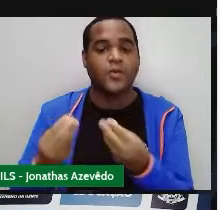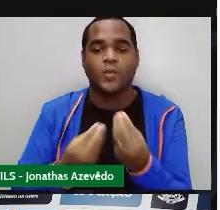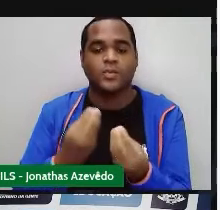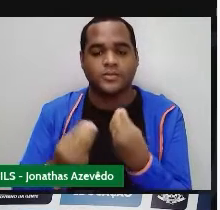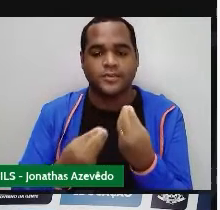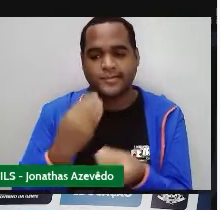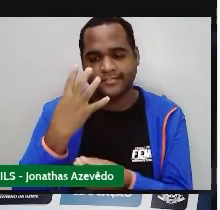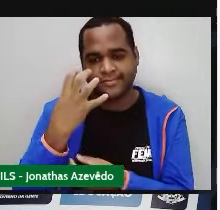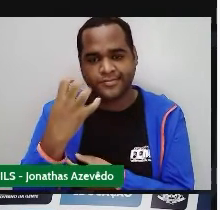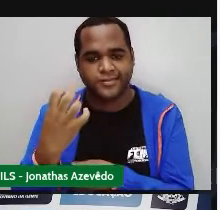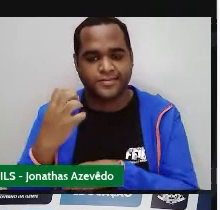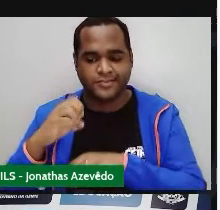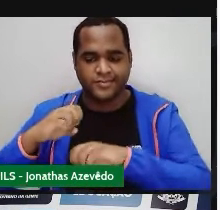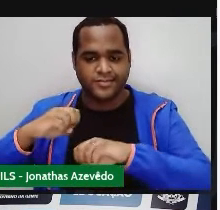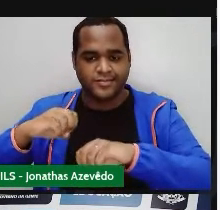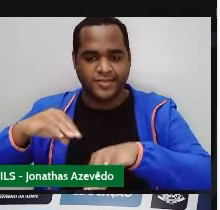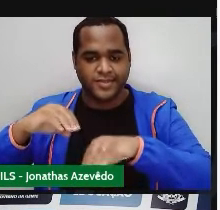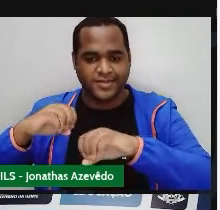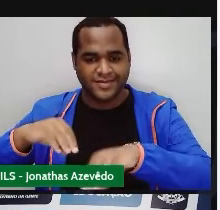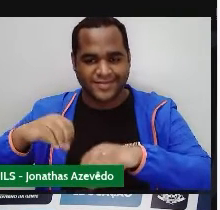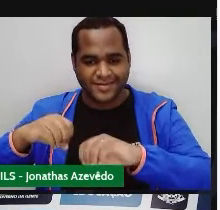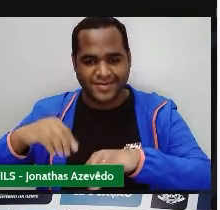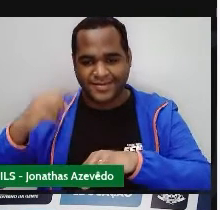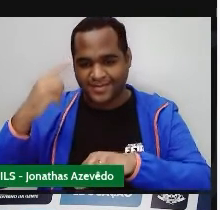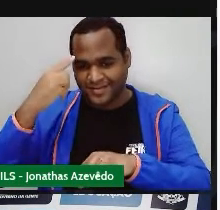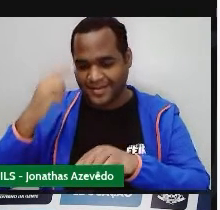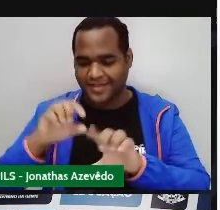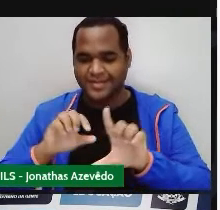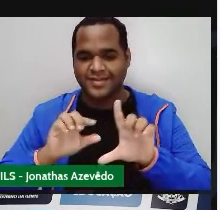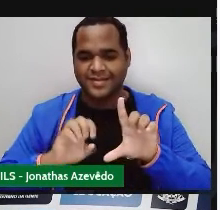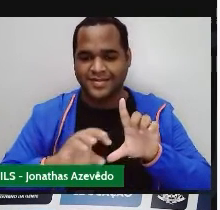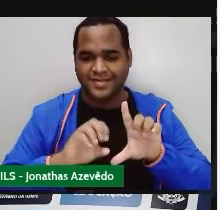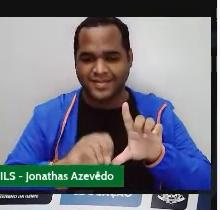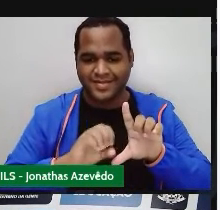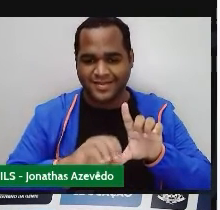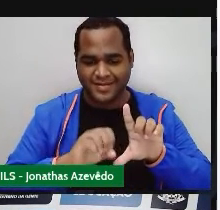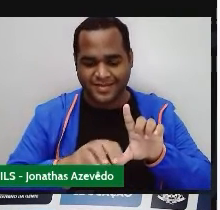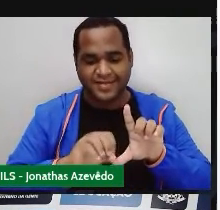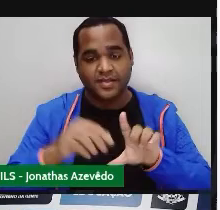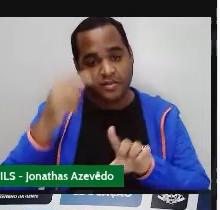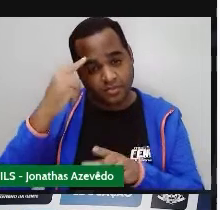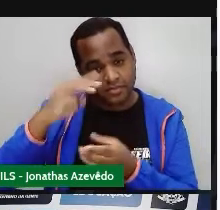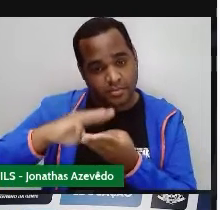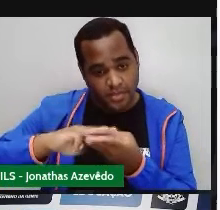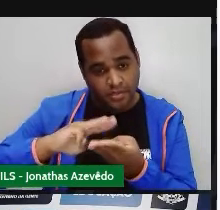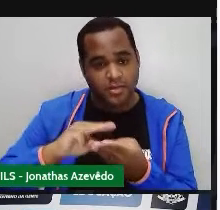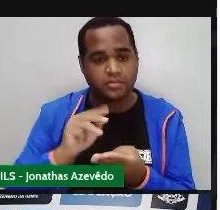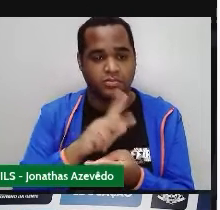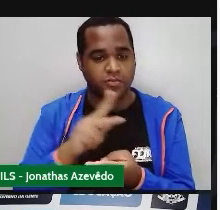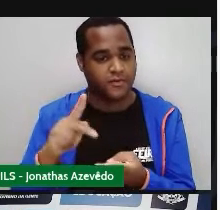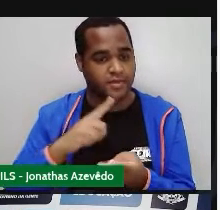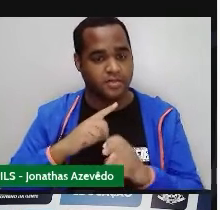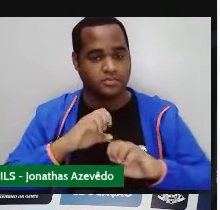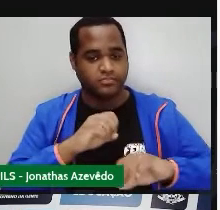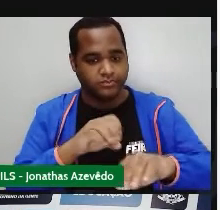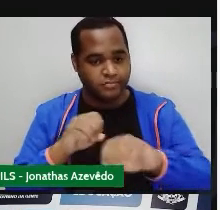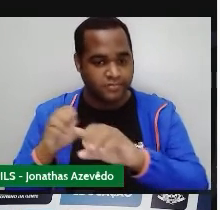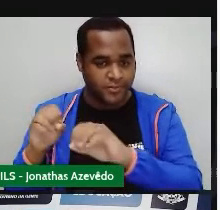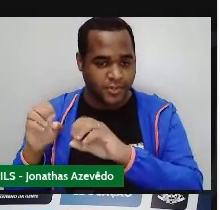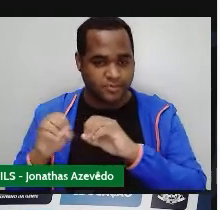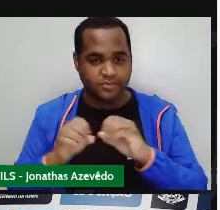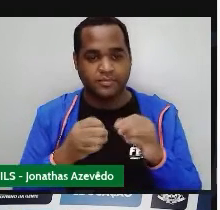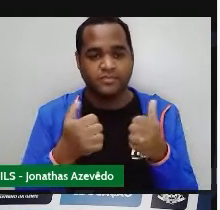por questões de ensino questões que tem a ver com o professor e ensinar matemática os seus alunos né E